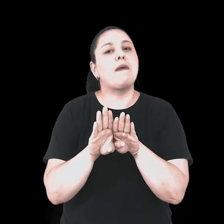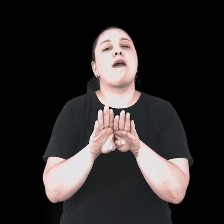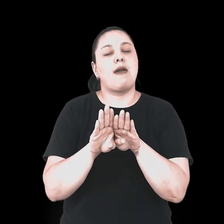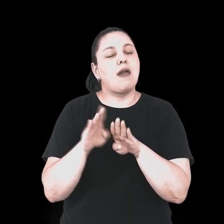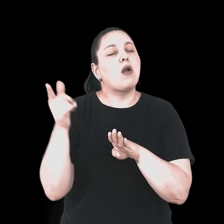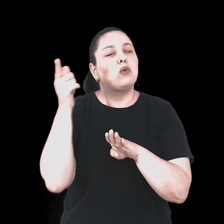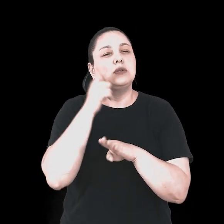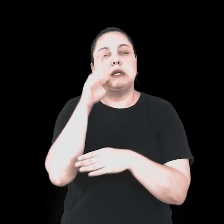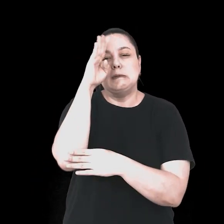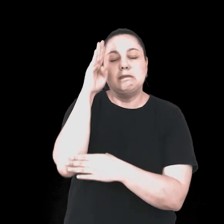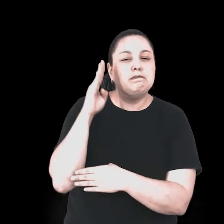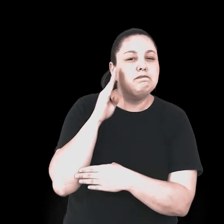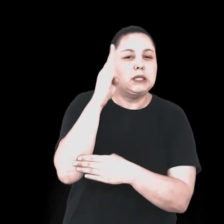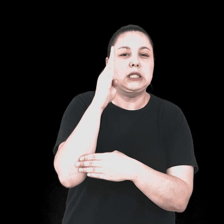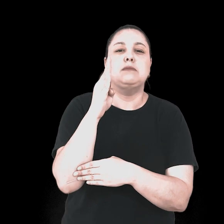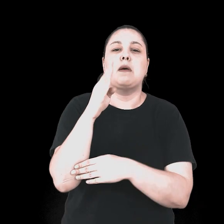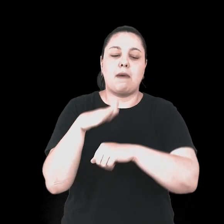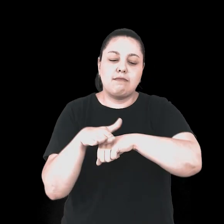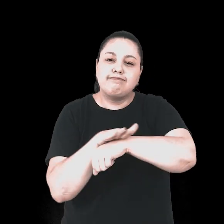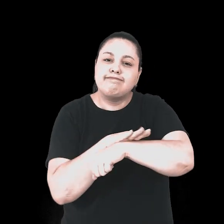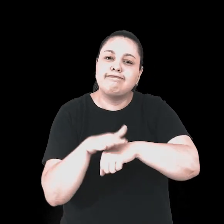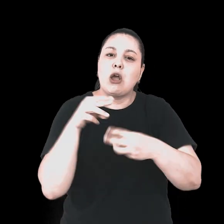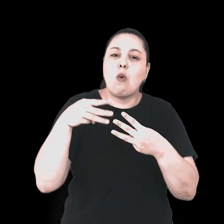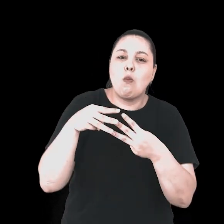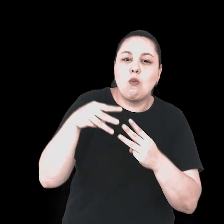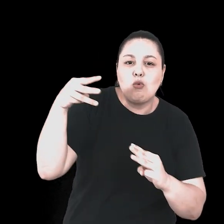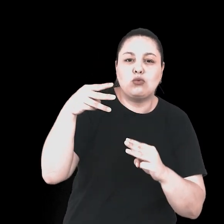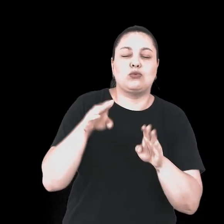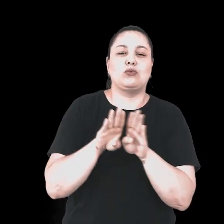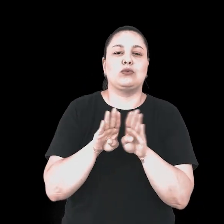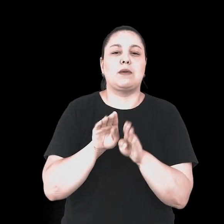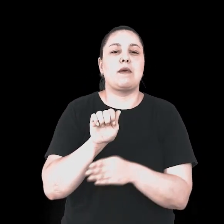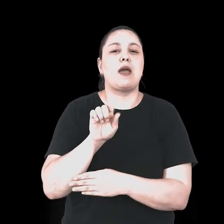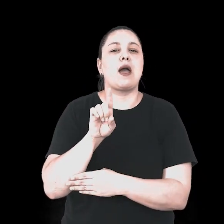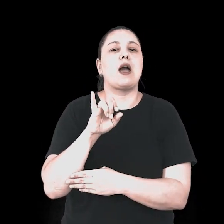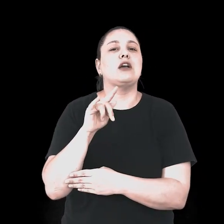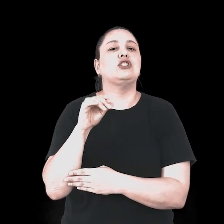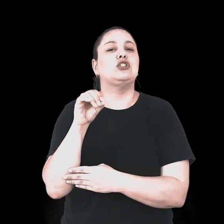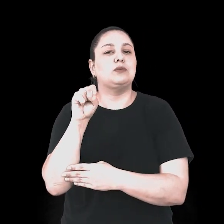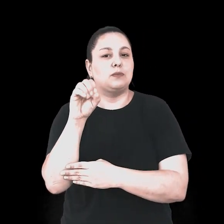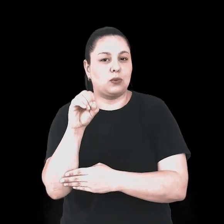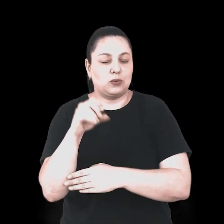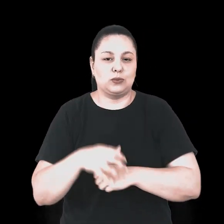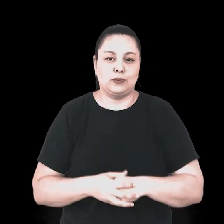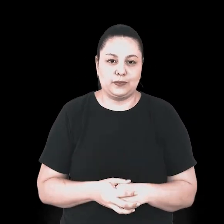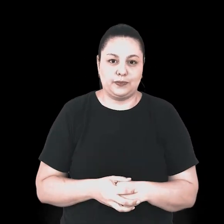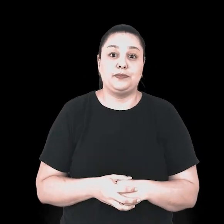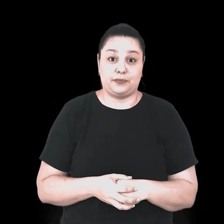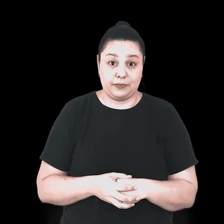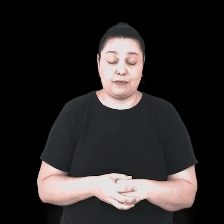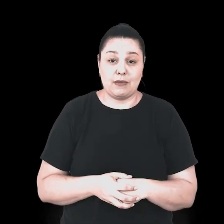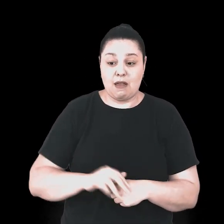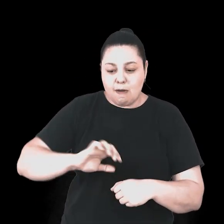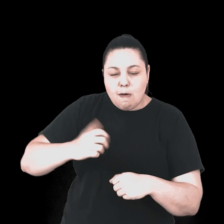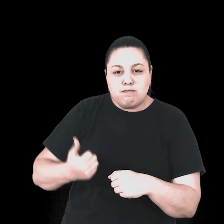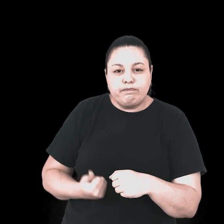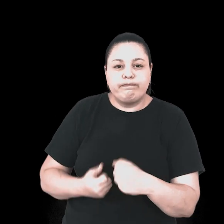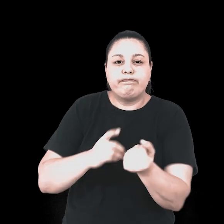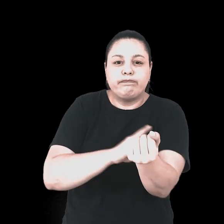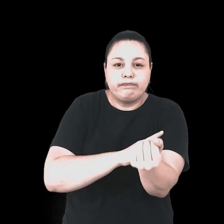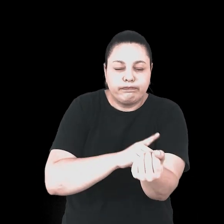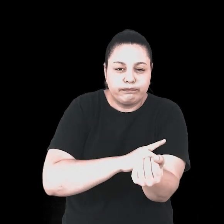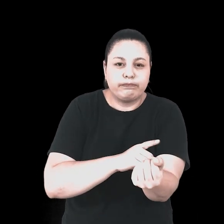captação periférica deste açúcar, principalmente nos tecidos muscular e adiposo. A insulina estimula